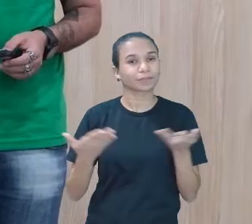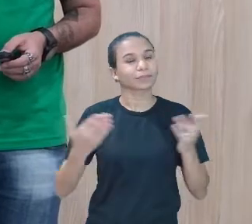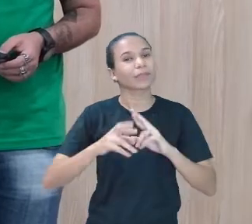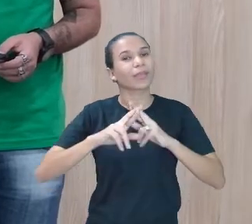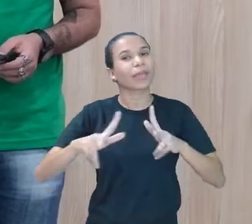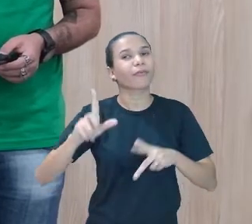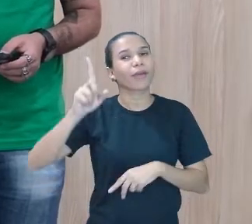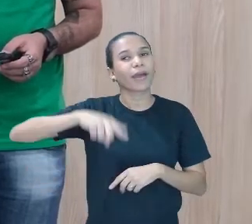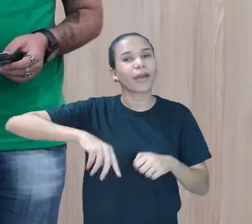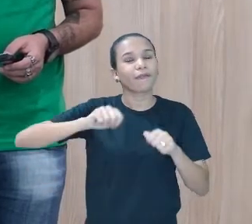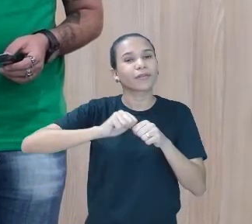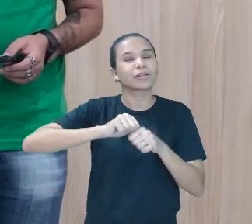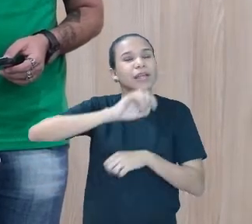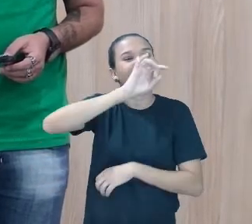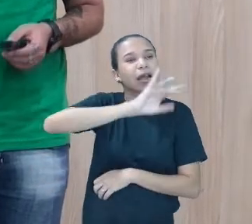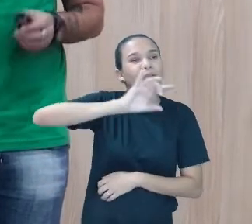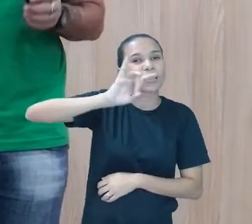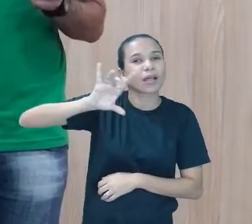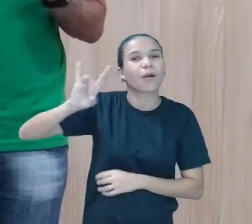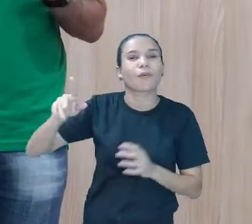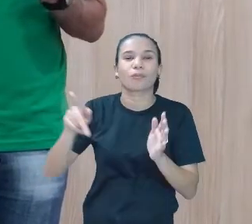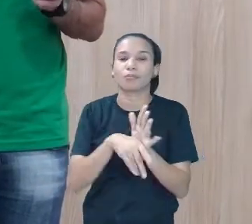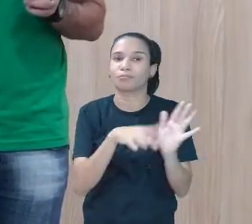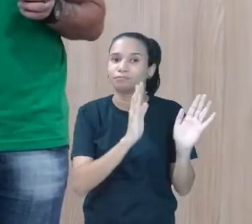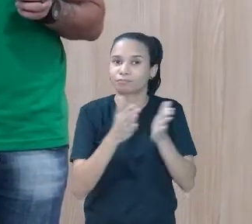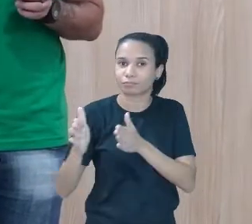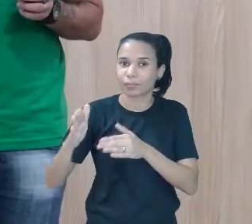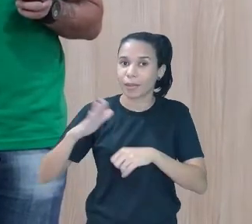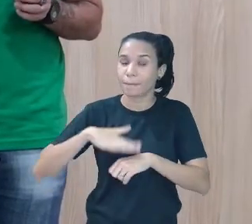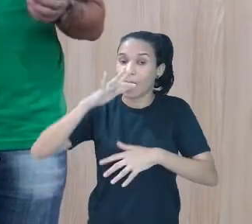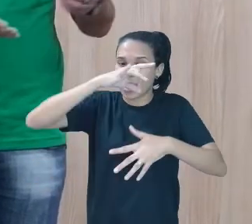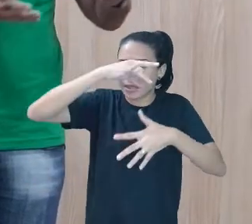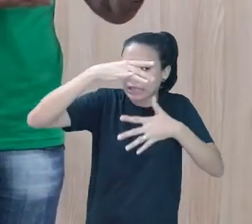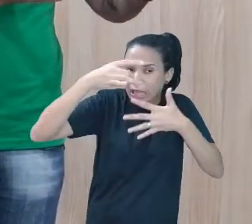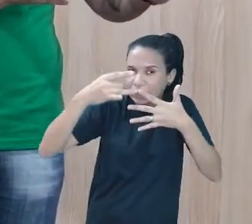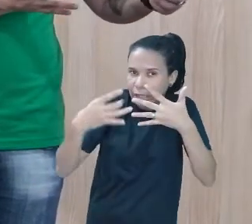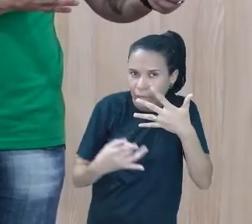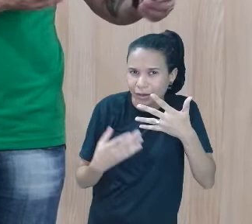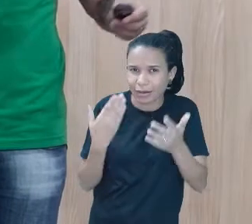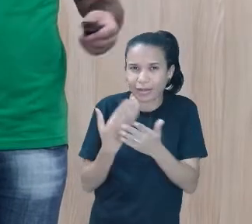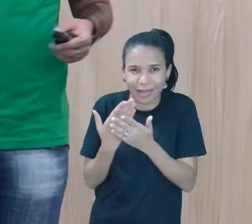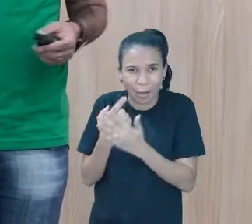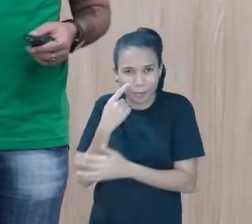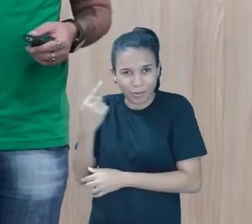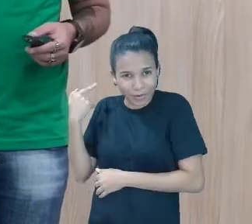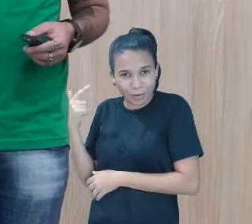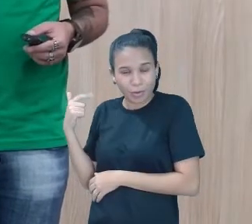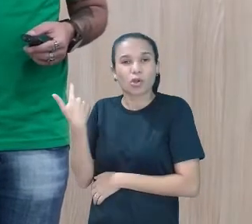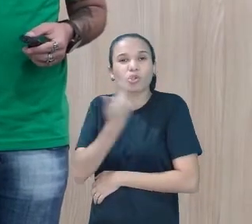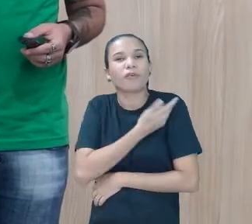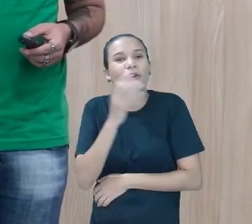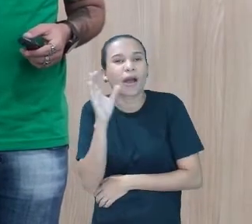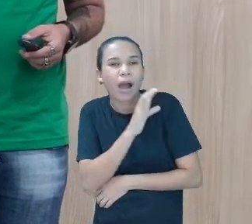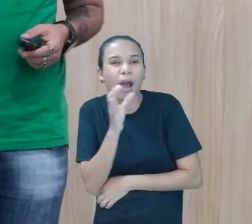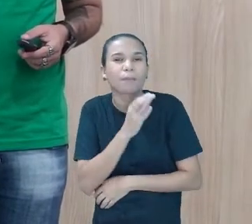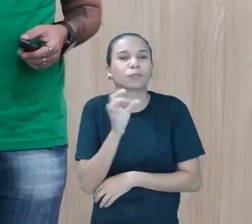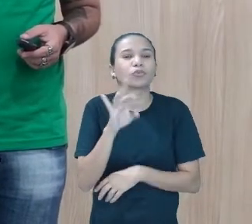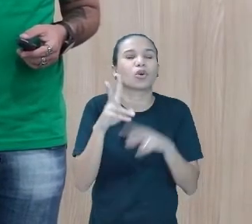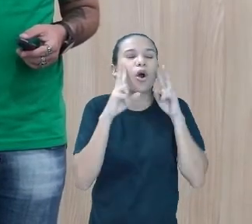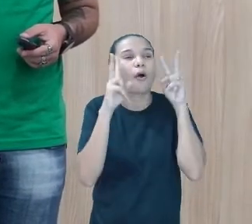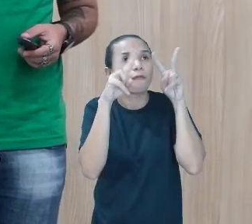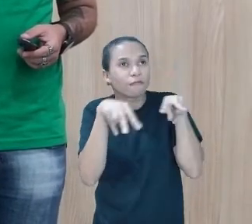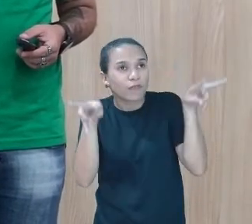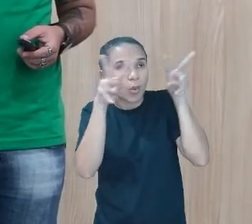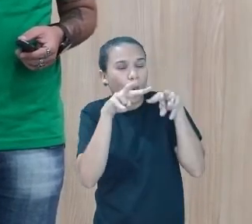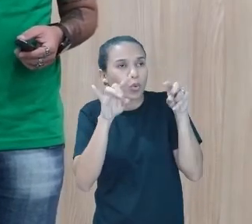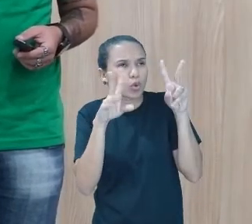tentar passar cada uma das etapas com mais detalhes. Na aula anterior a gente tentou mais a ideia visual, ou seja,